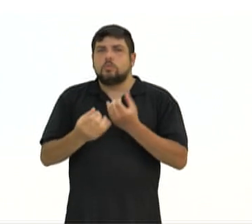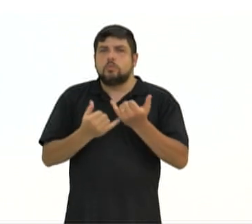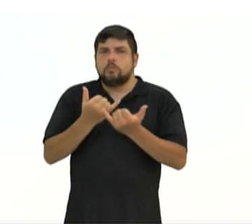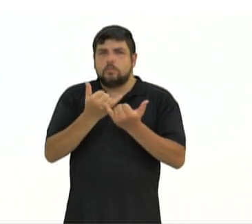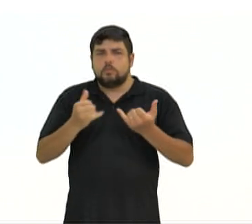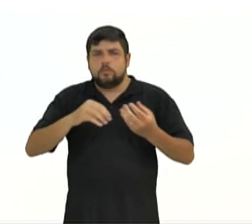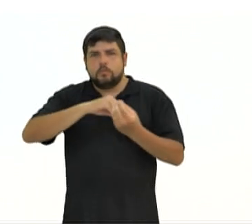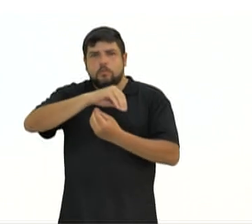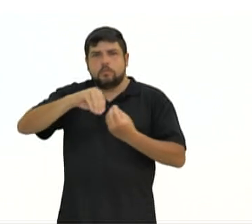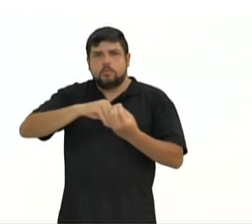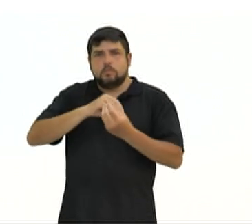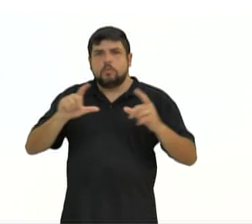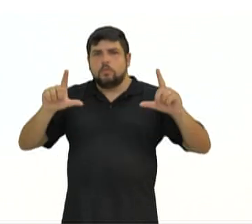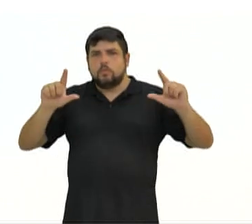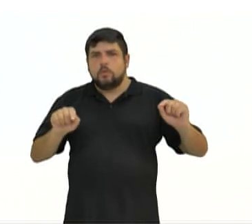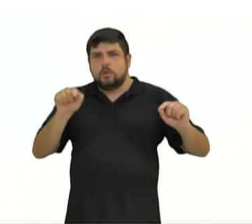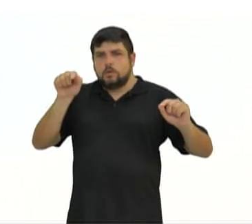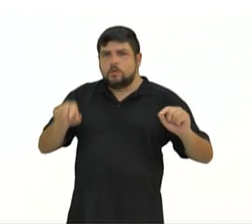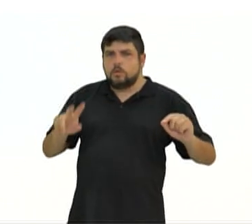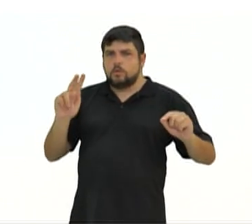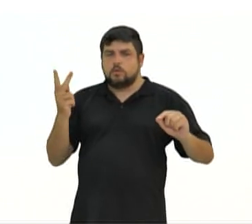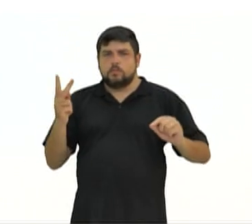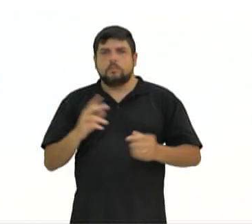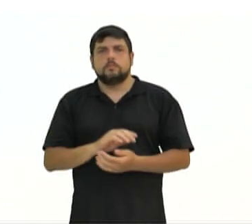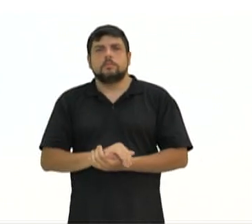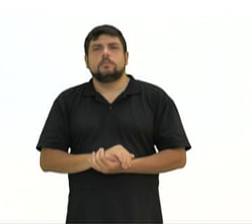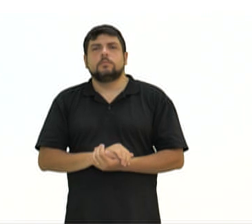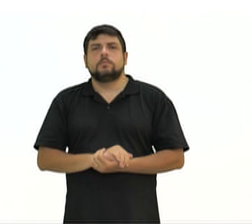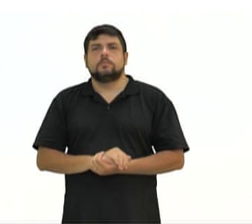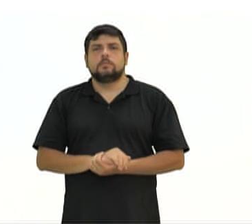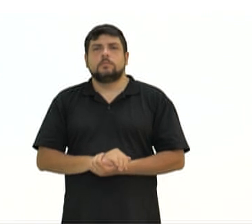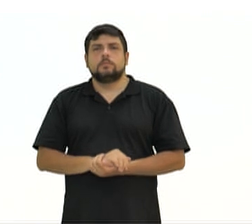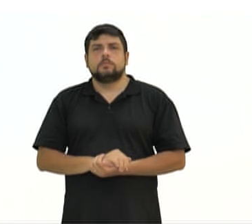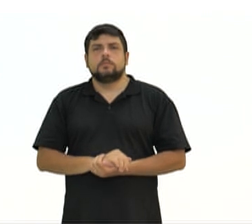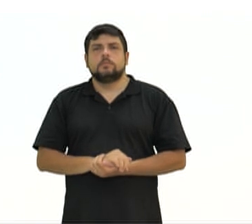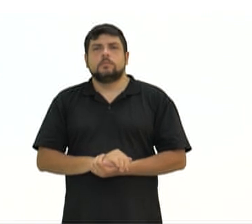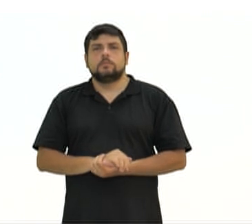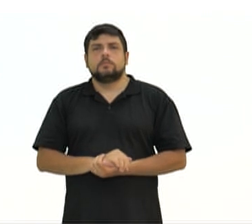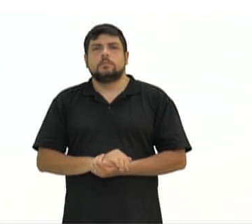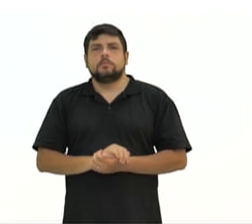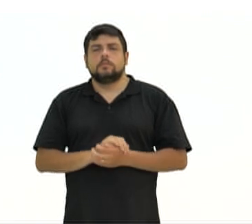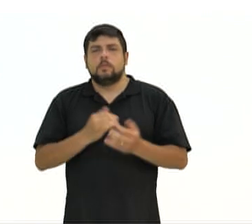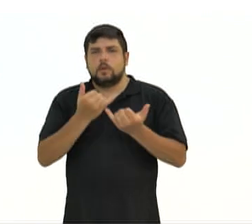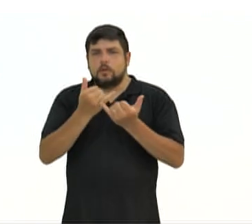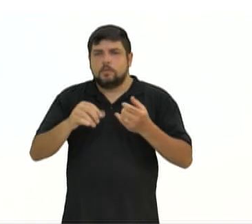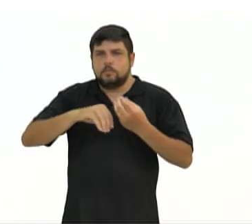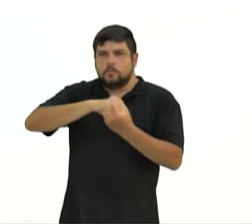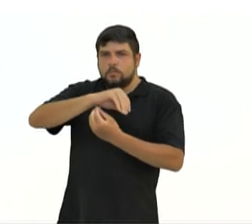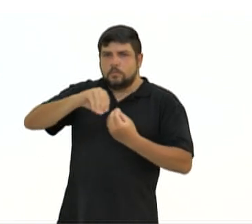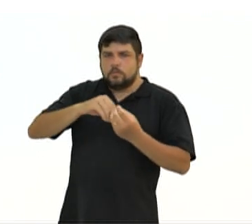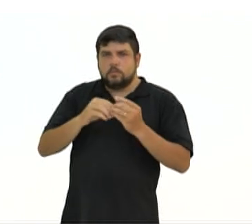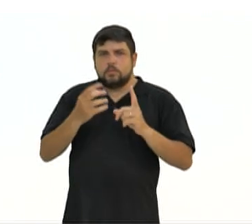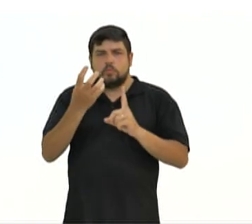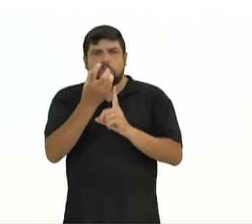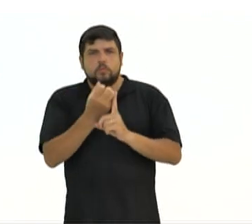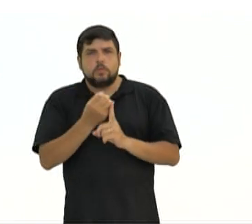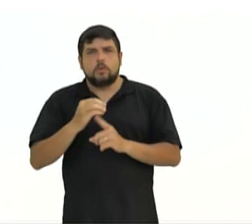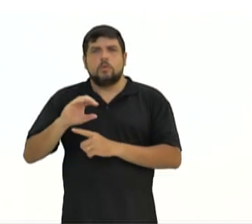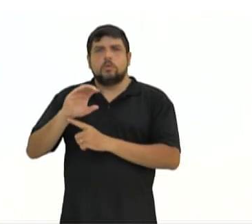redução vai ser do hidrogênio, mais 2 elétrons formando H2. E a semi-reação de oxidação vai ser do cloro,